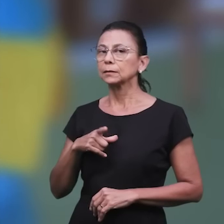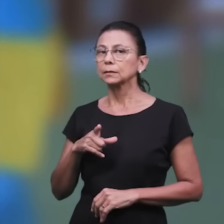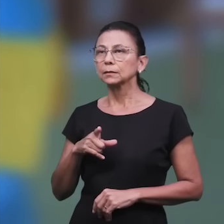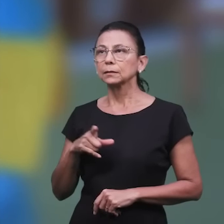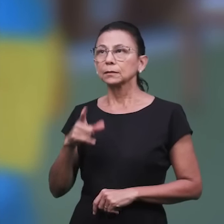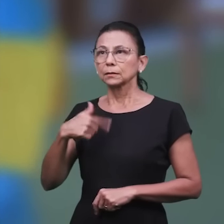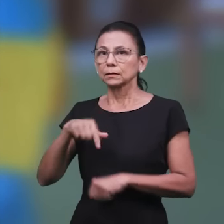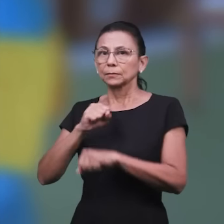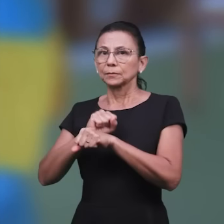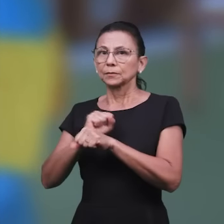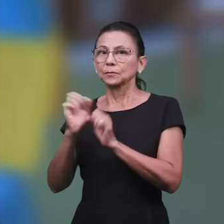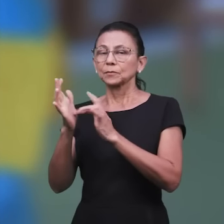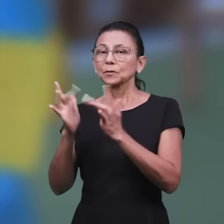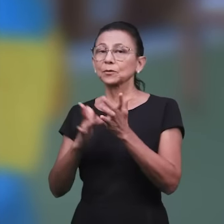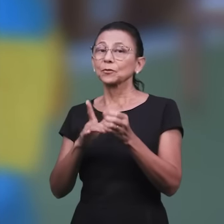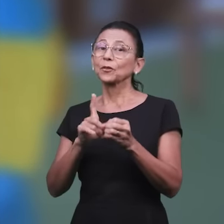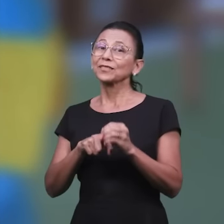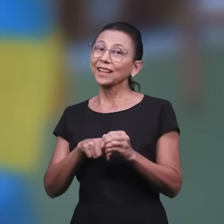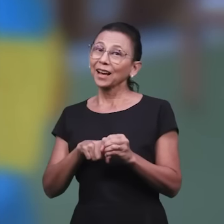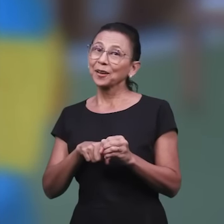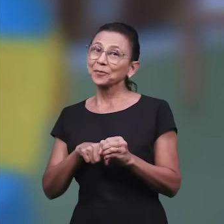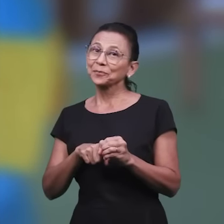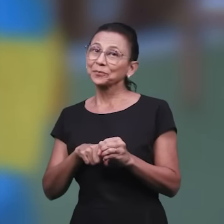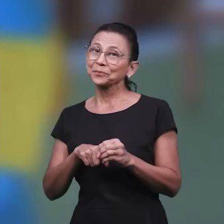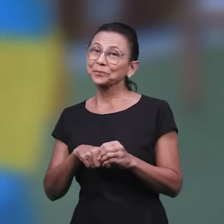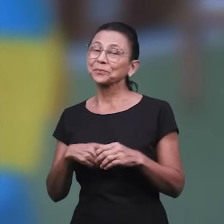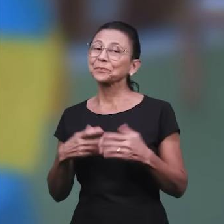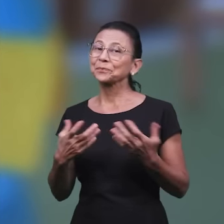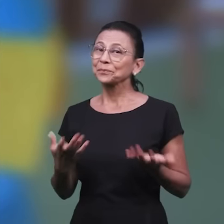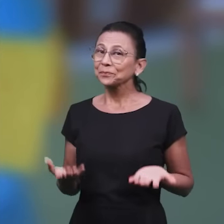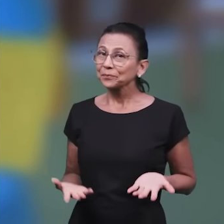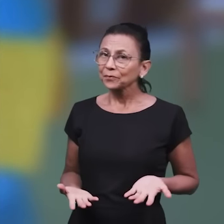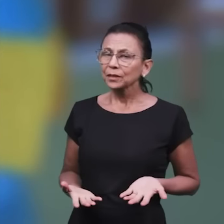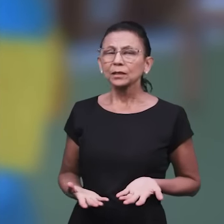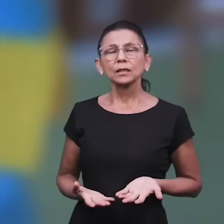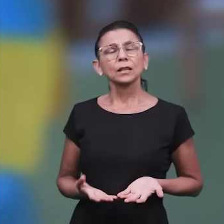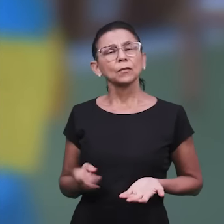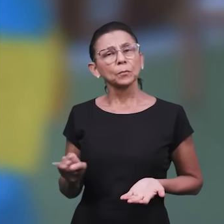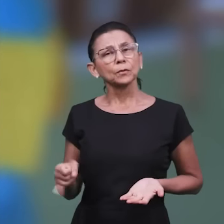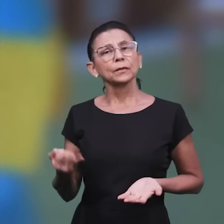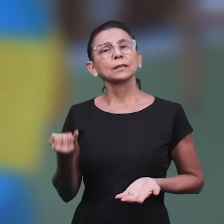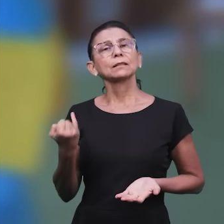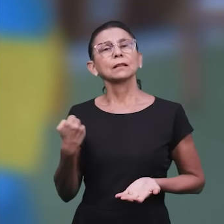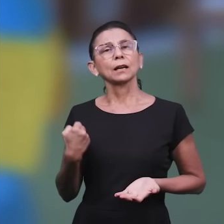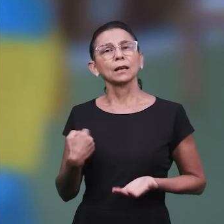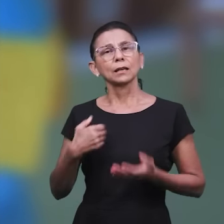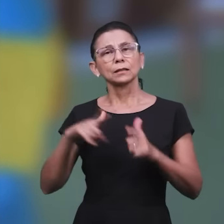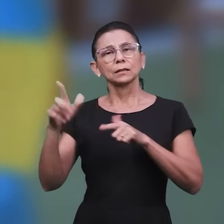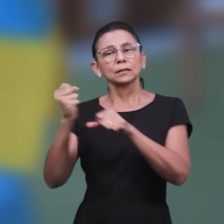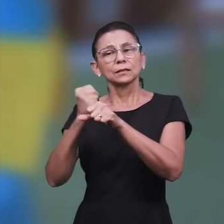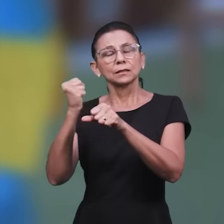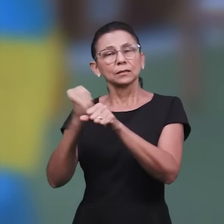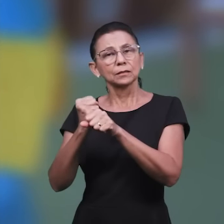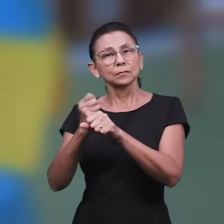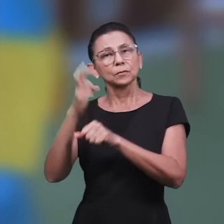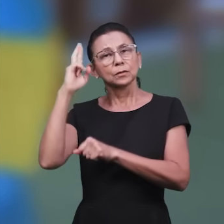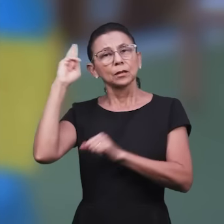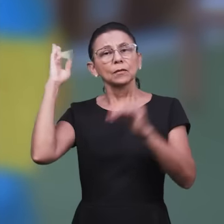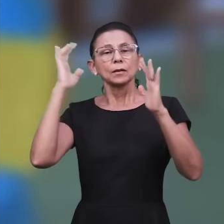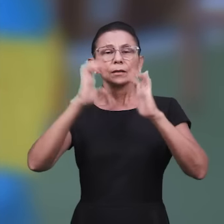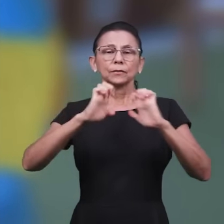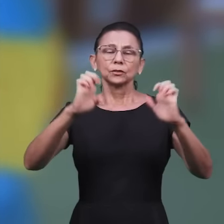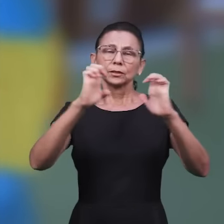aguardando Jesus voltar, vamos trabalhar na obra do Senhor, vamos evangelizar, pregar a